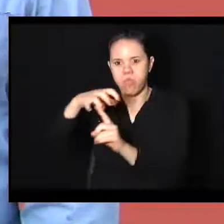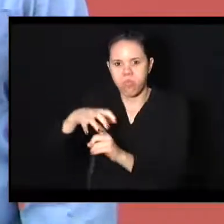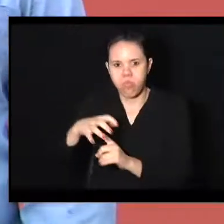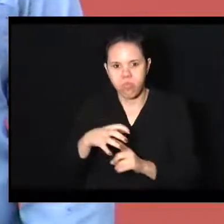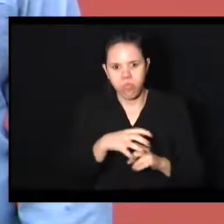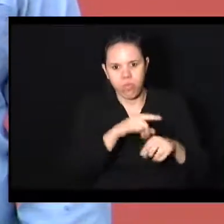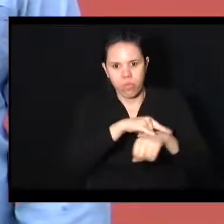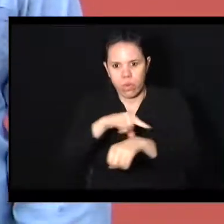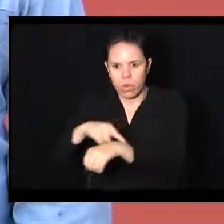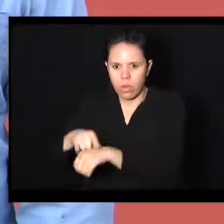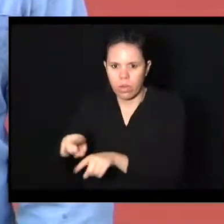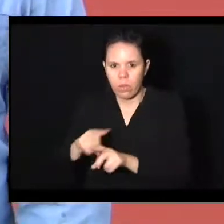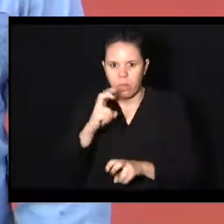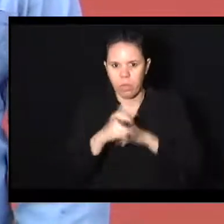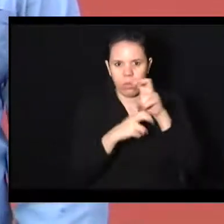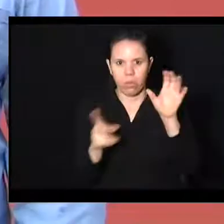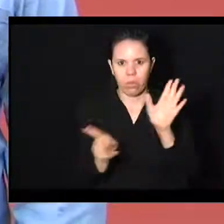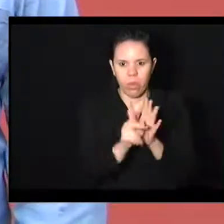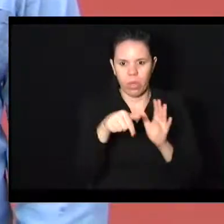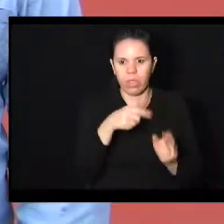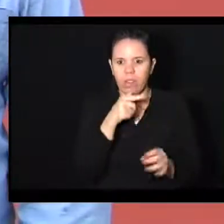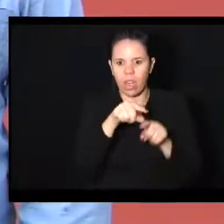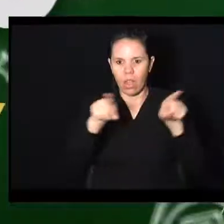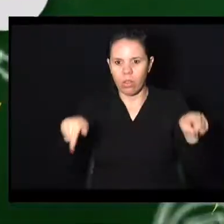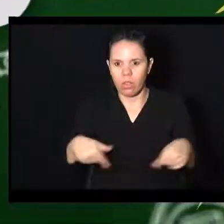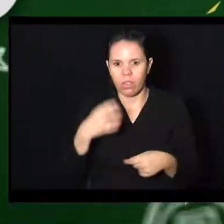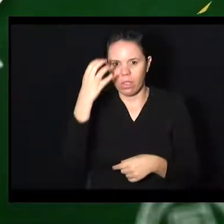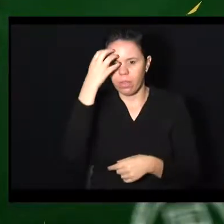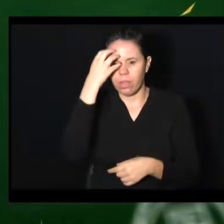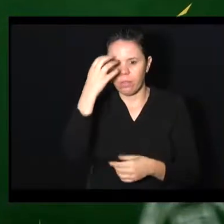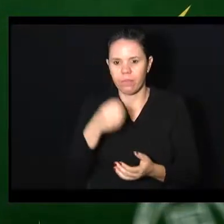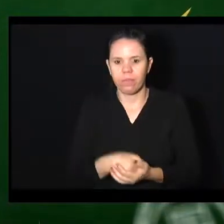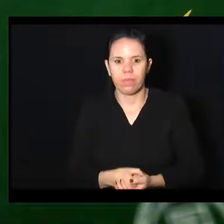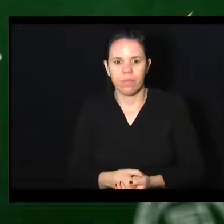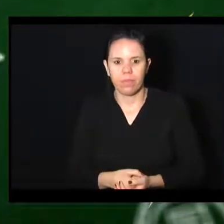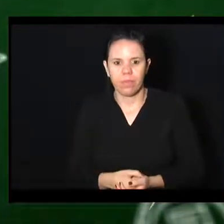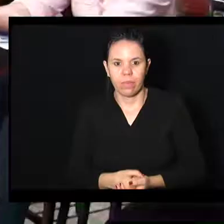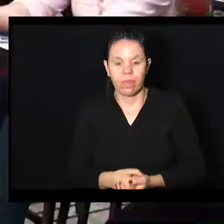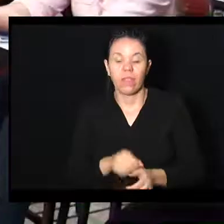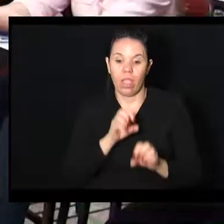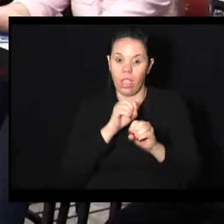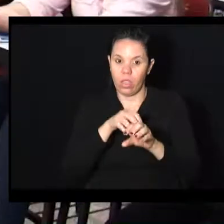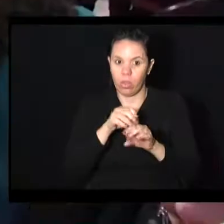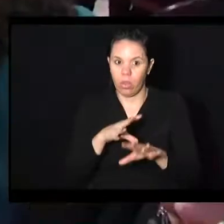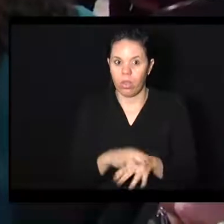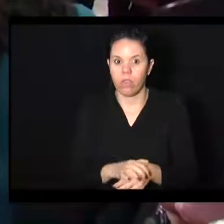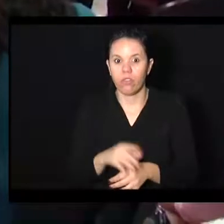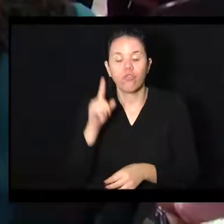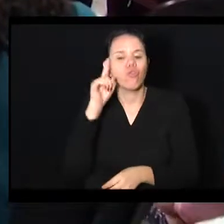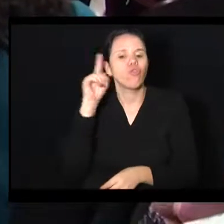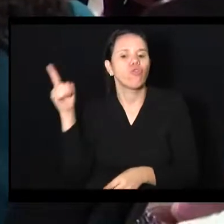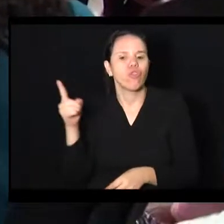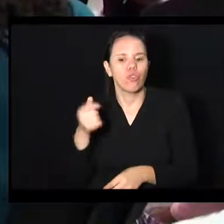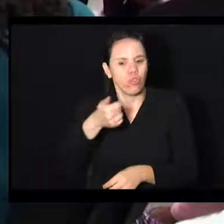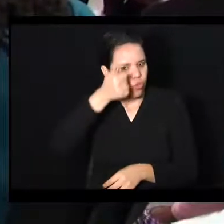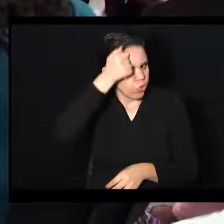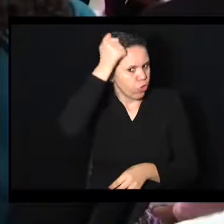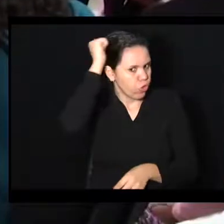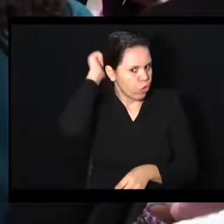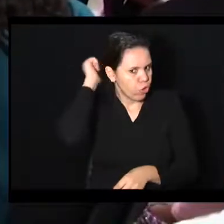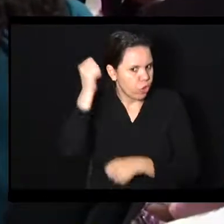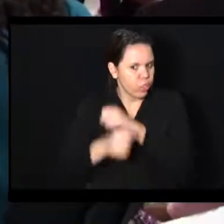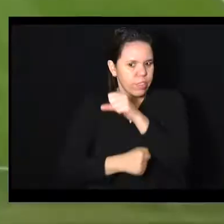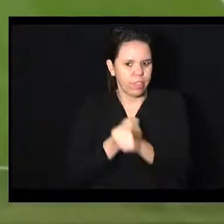e um parque inclusivo aqui na Lagoa do Taquaral. O quadro de educação mostra as datas dos vestibulares deste